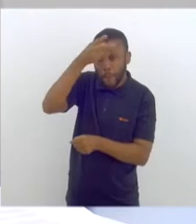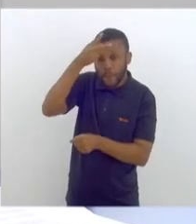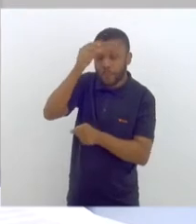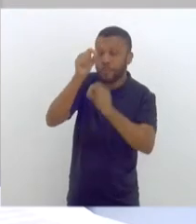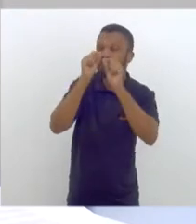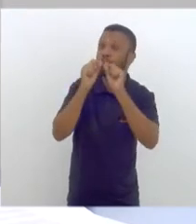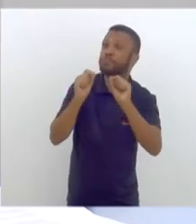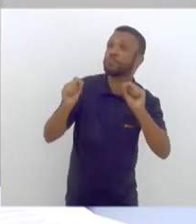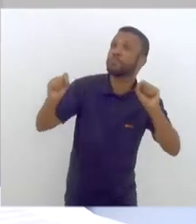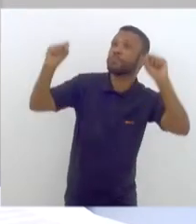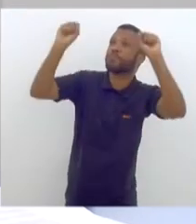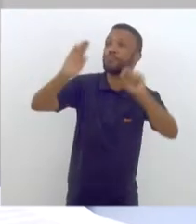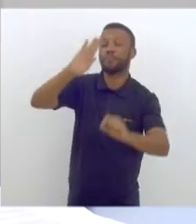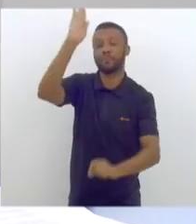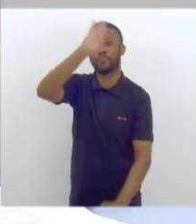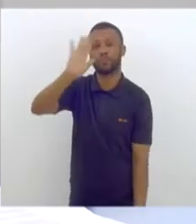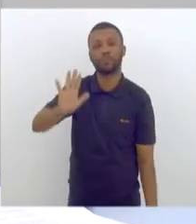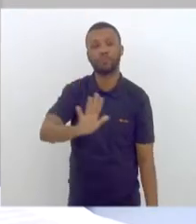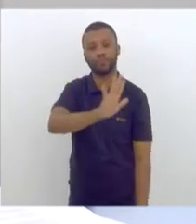primeira questão